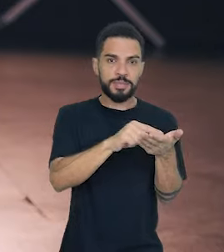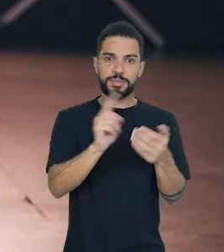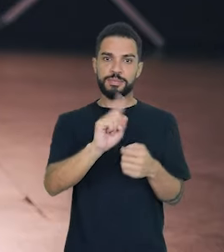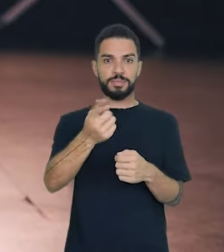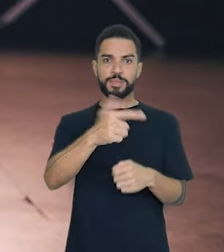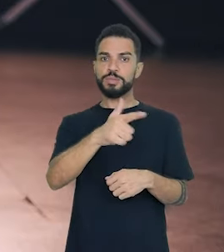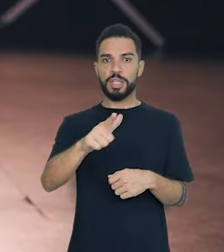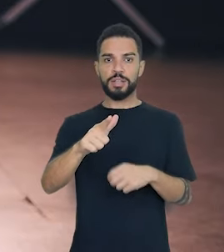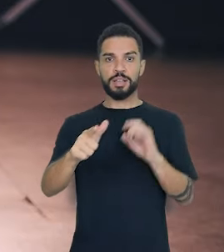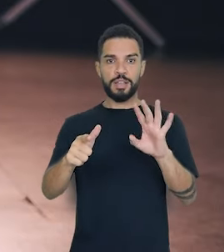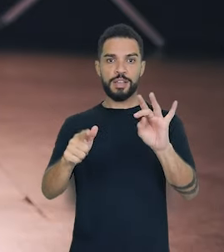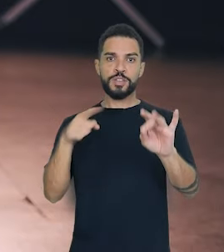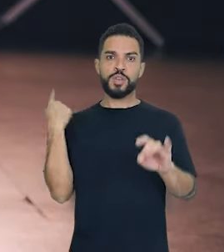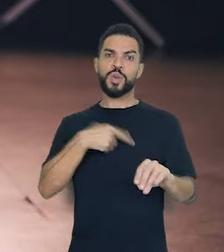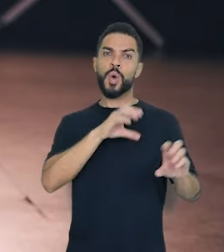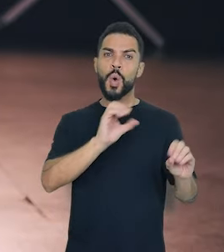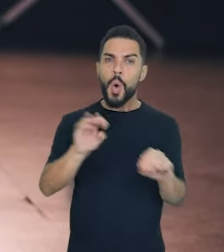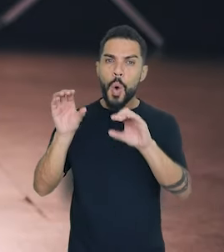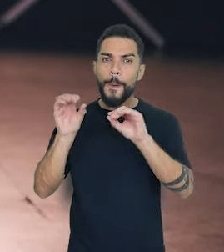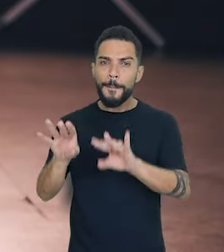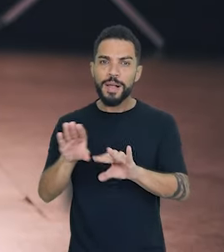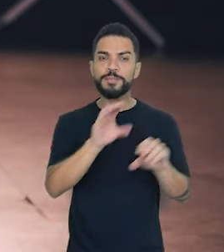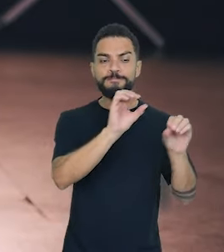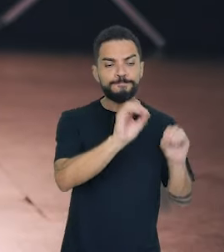eu e a Fernanda só falando para ele, faz isso, faz aquilo.